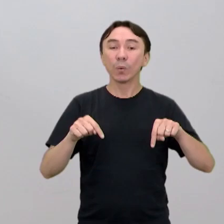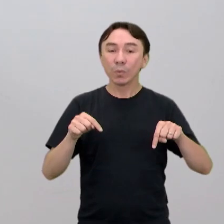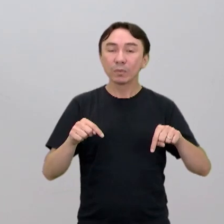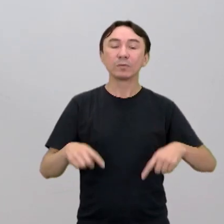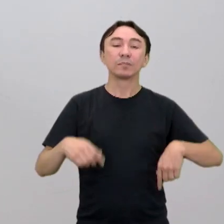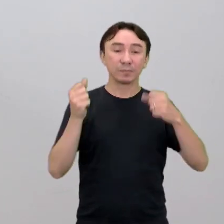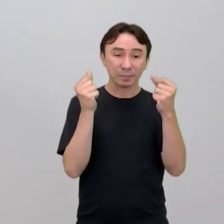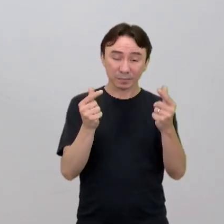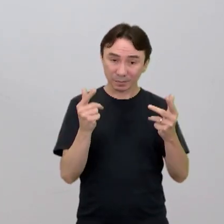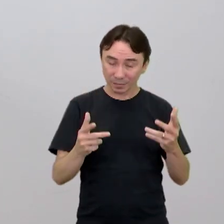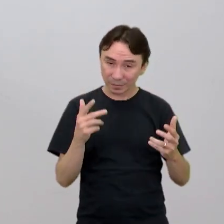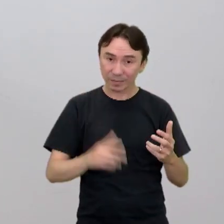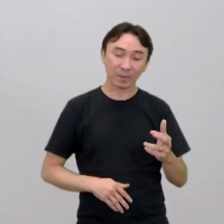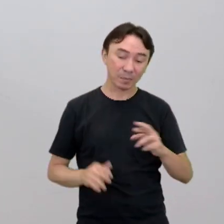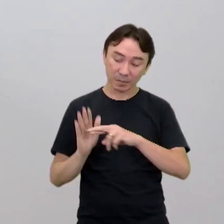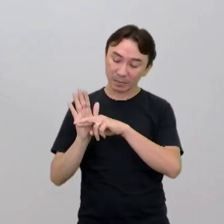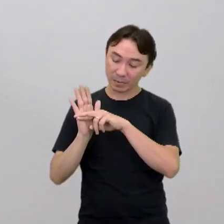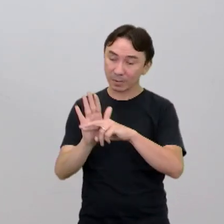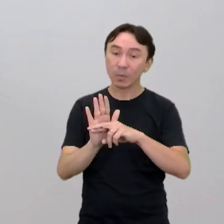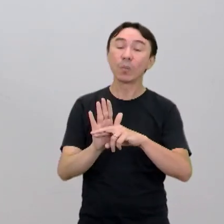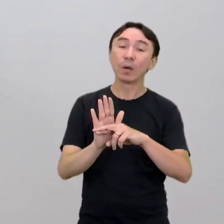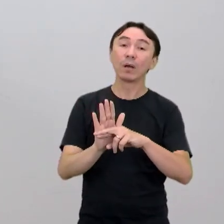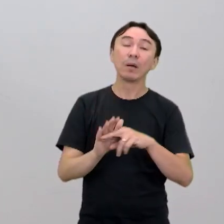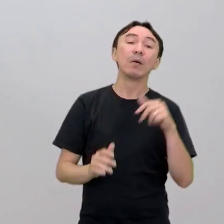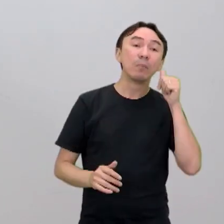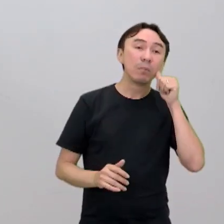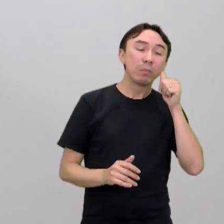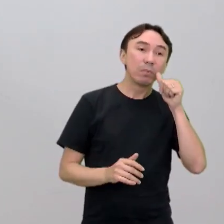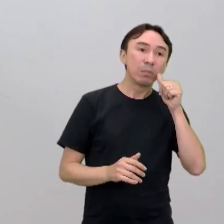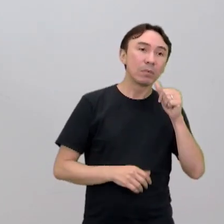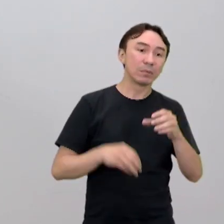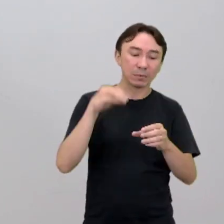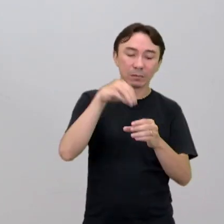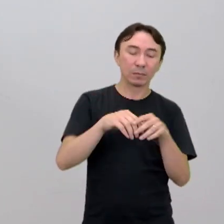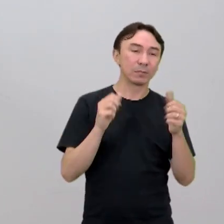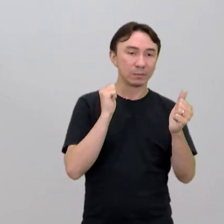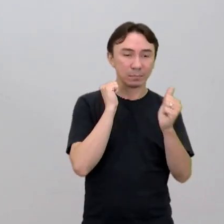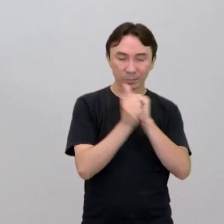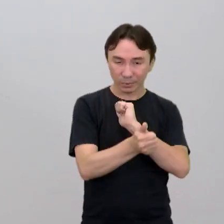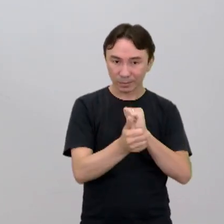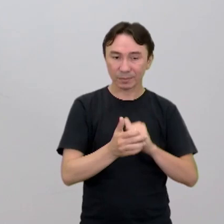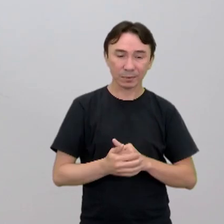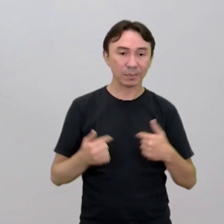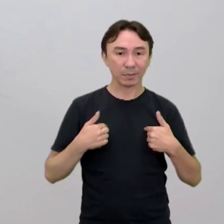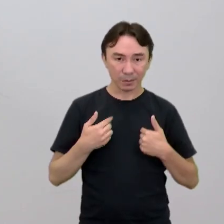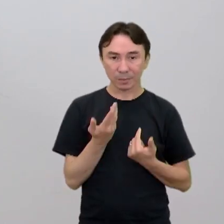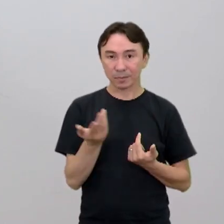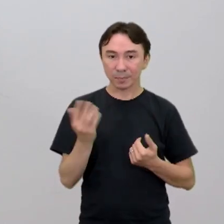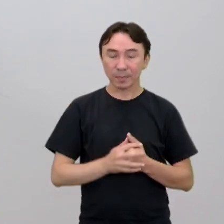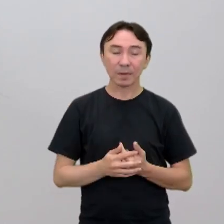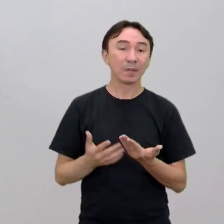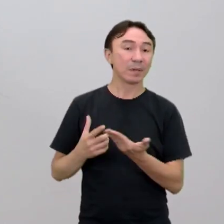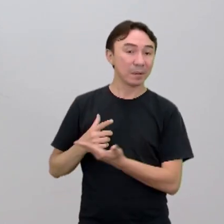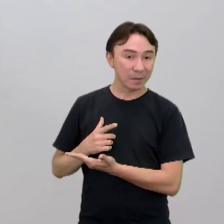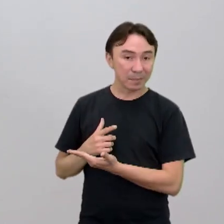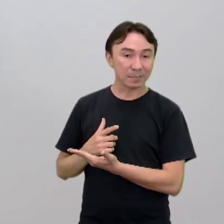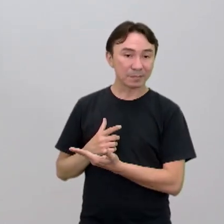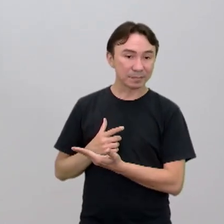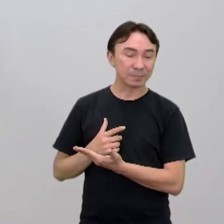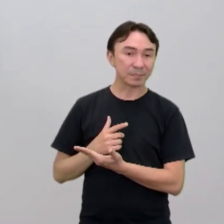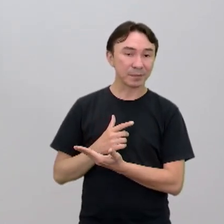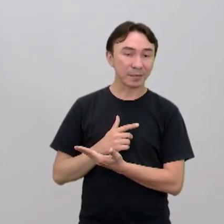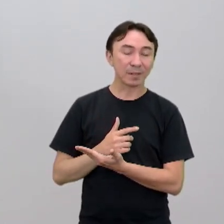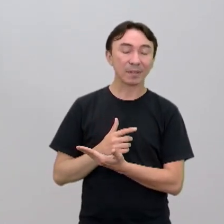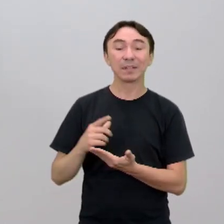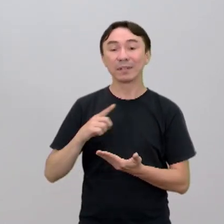esportes. Esqueci de me apresentar, eu sou o professor Mauro Farias, né? E não estou sozinho. Trouxe aqui uma convidada muito especial. Põe aí na tela o